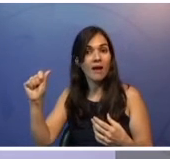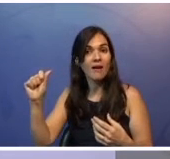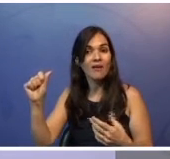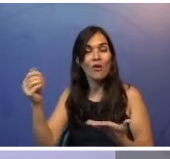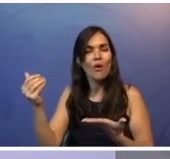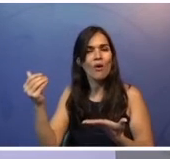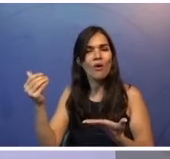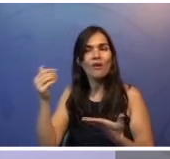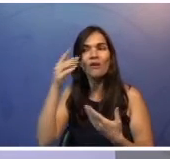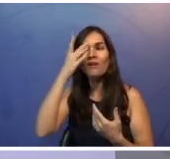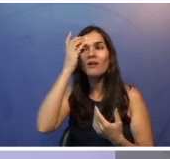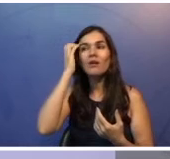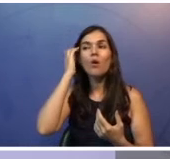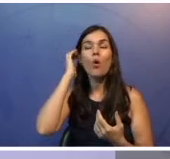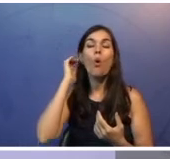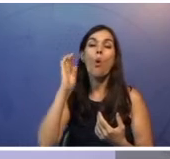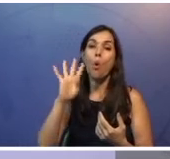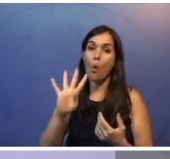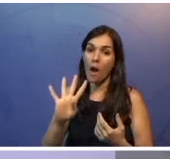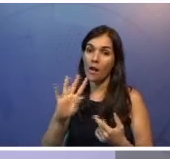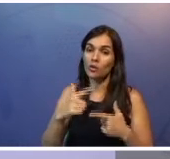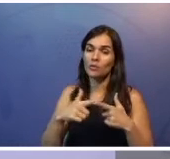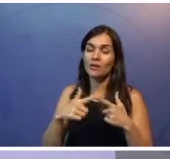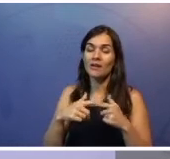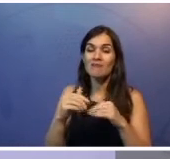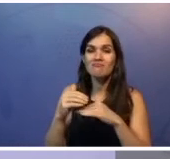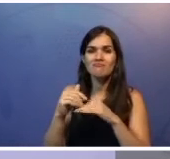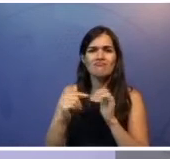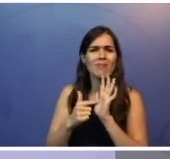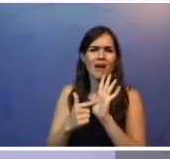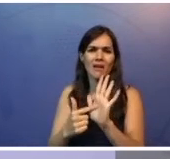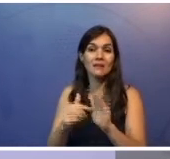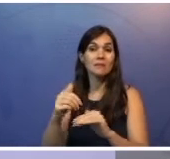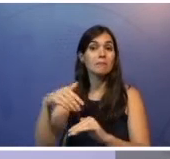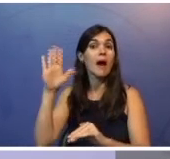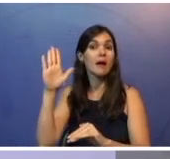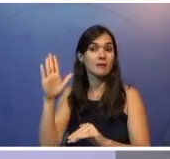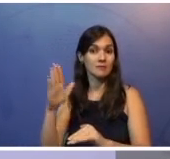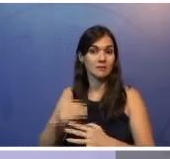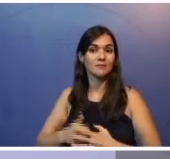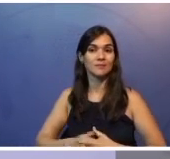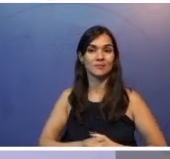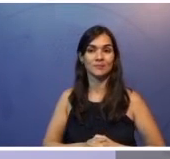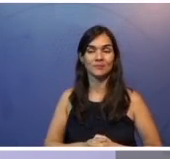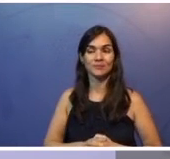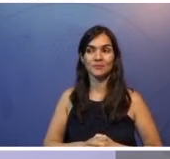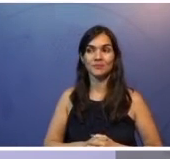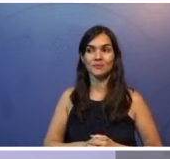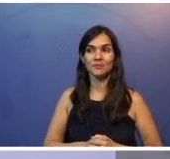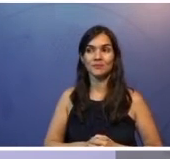moda seria o número 4 ele aparece mais vezes né que ele aparece três vezes